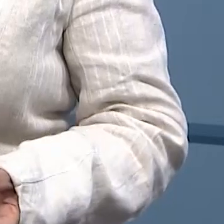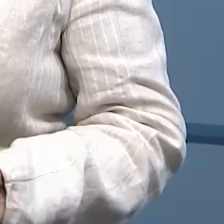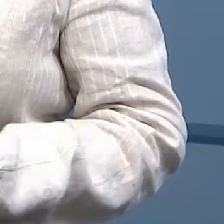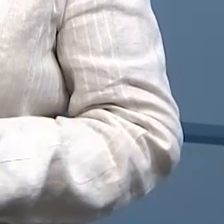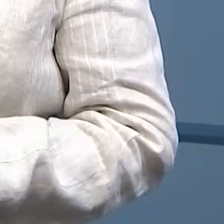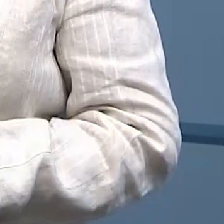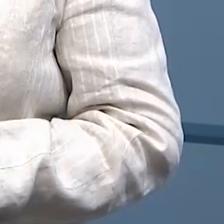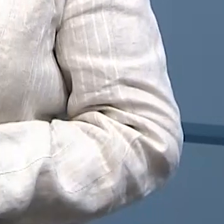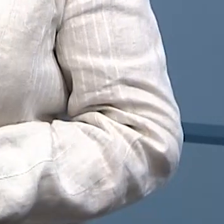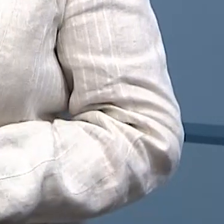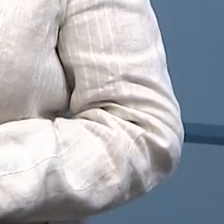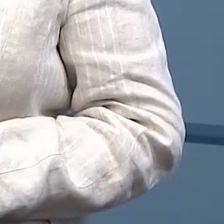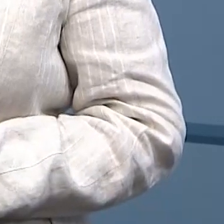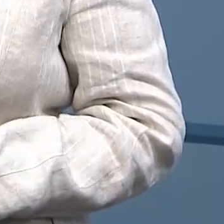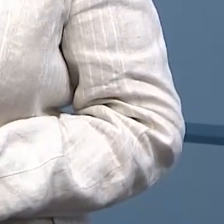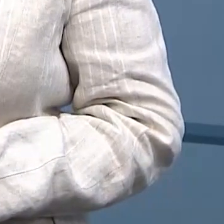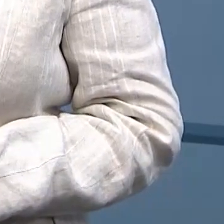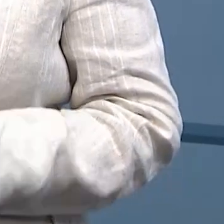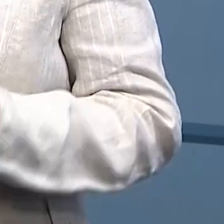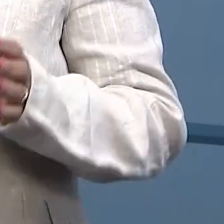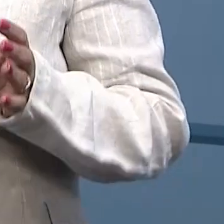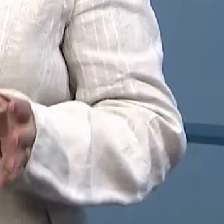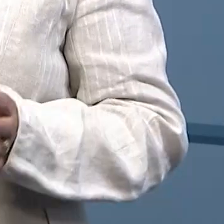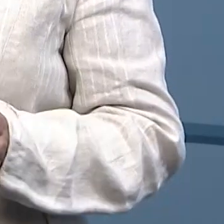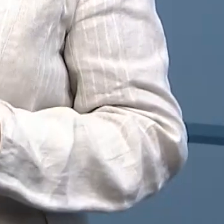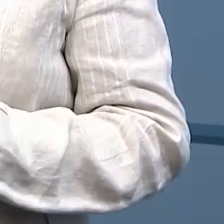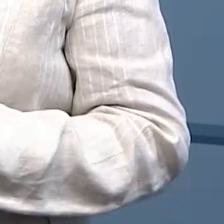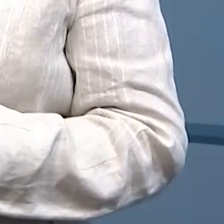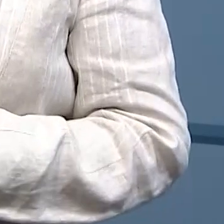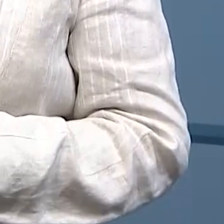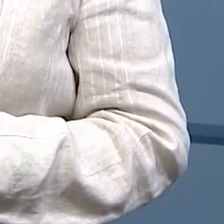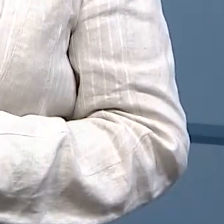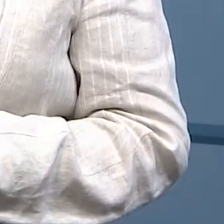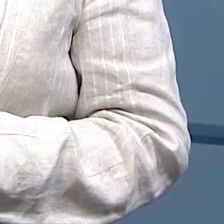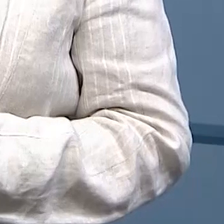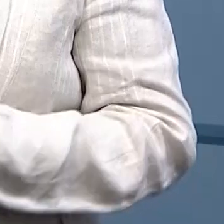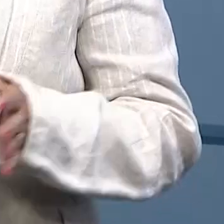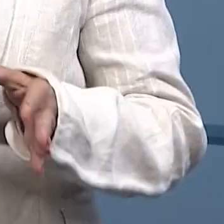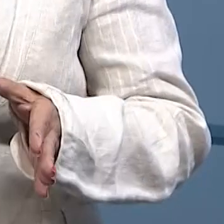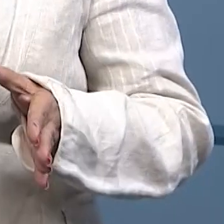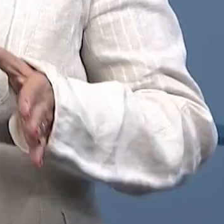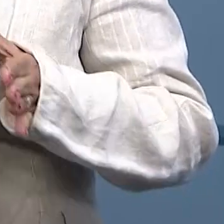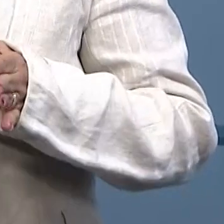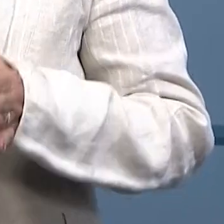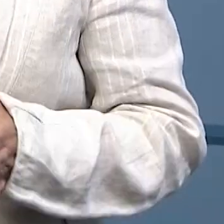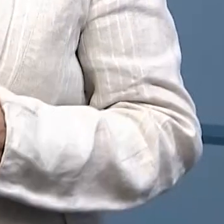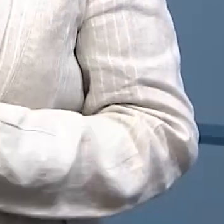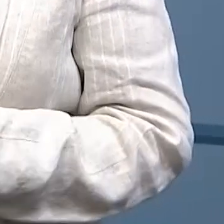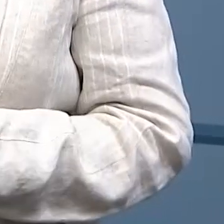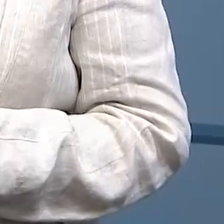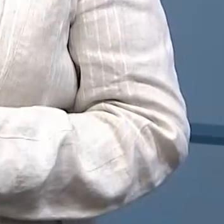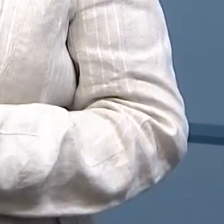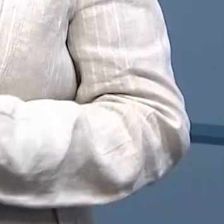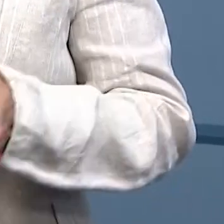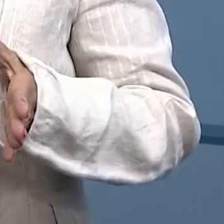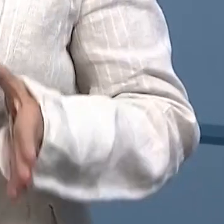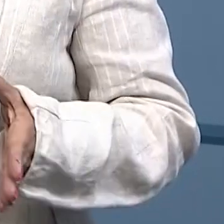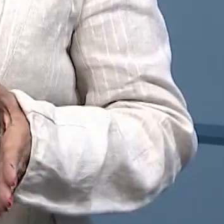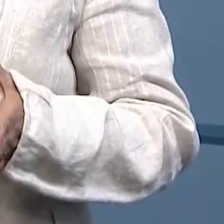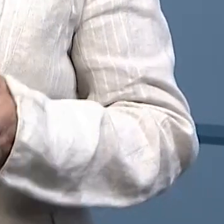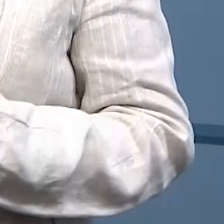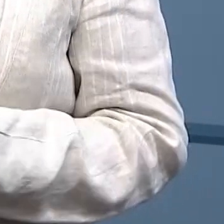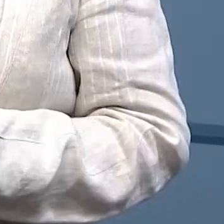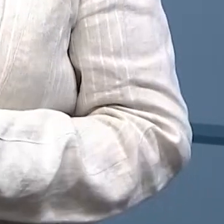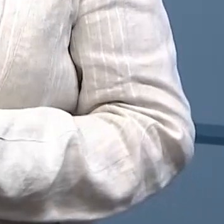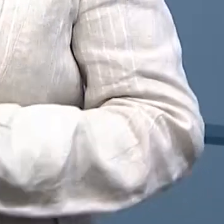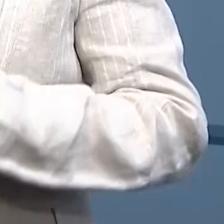Olá, eu sou Silvana Ximenes Frota e está no ar mais um programa Mulheres no Parlamento, trazendo